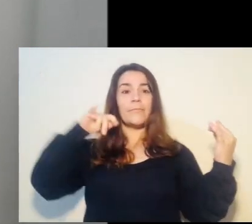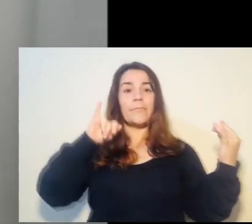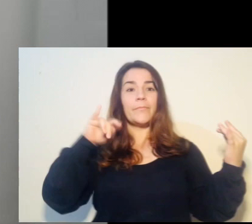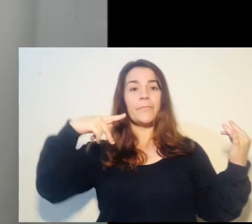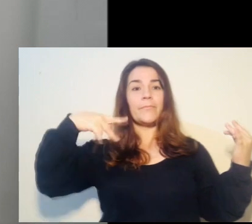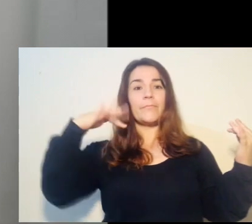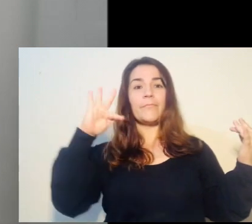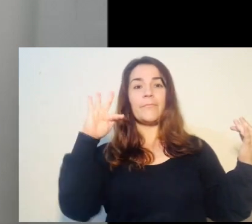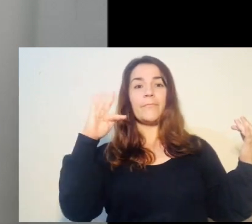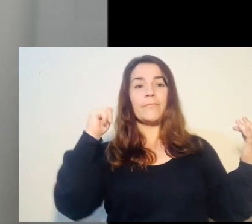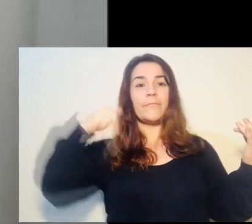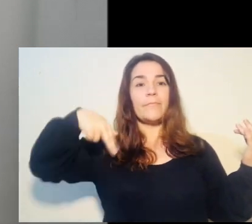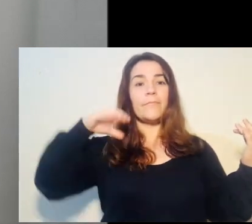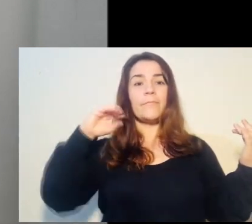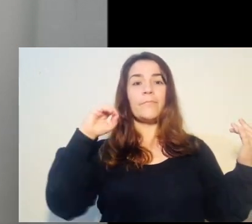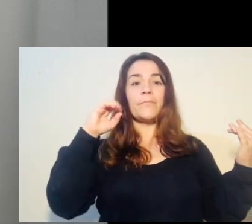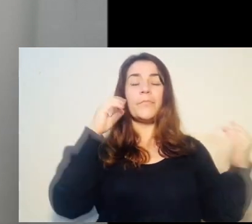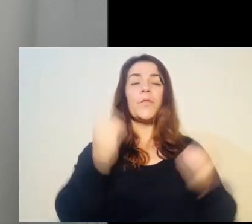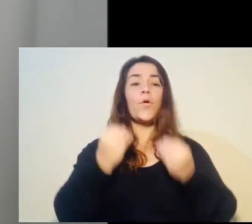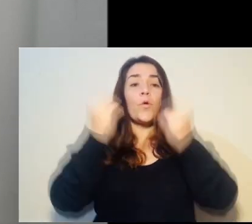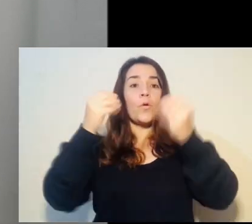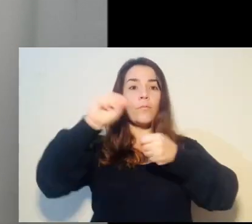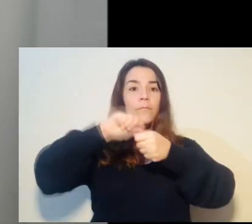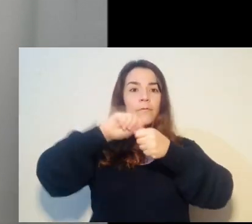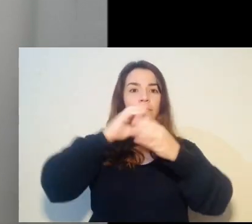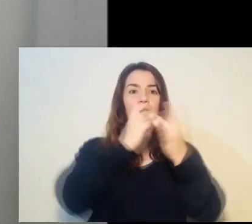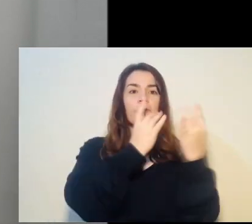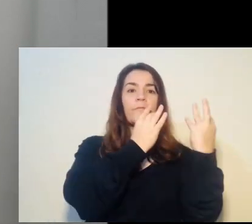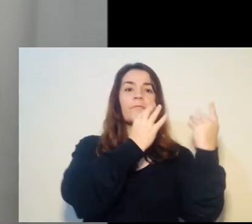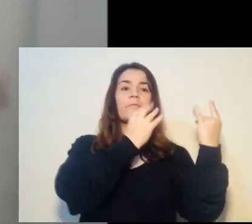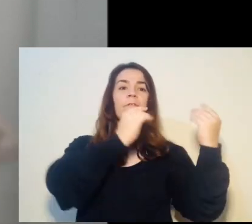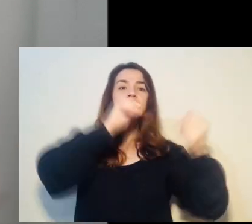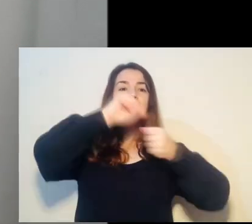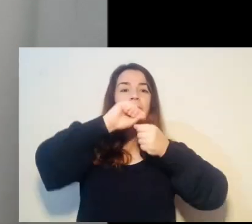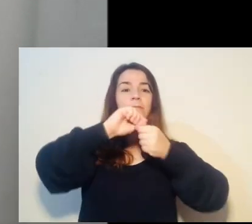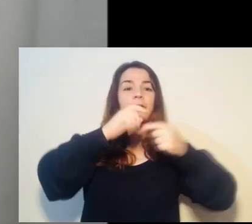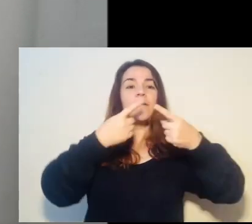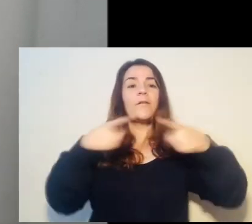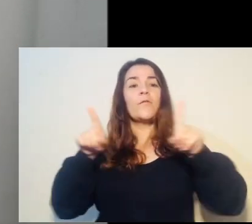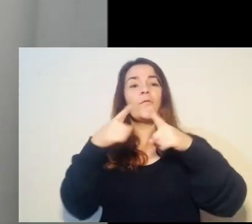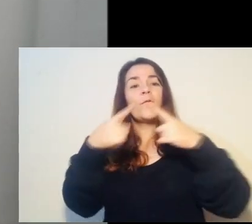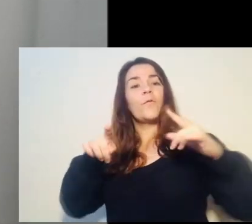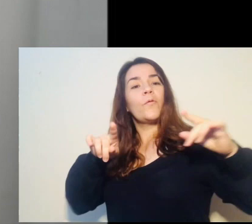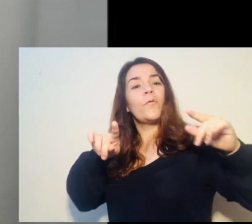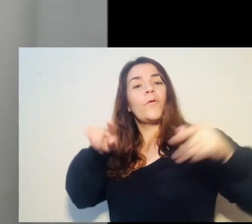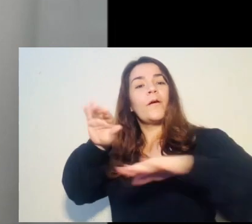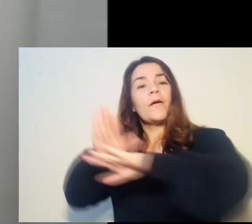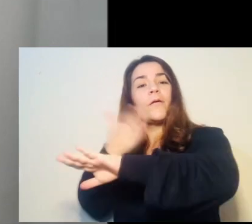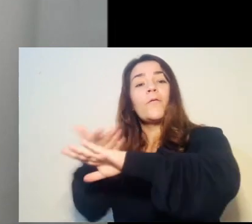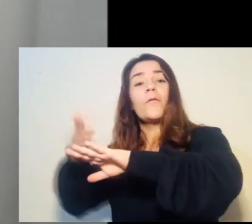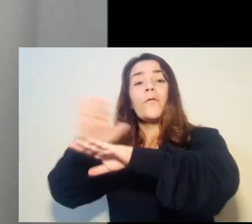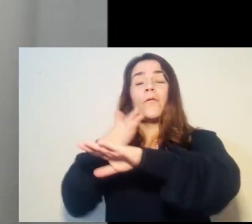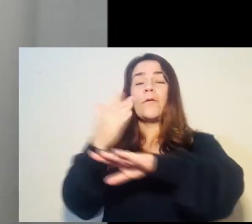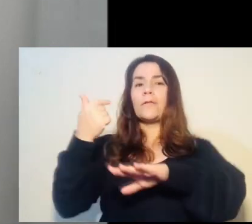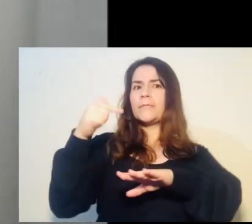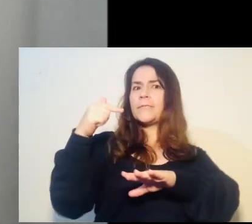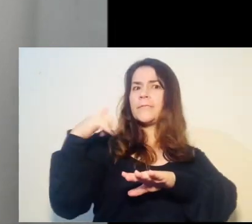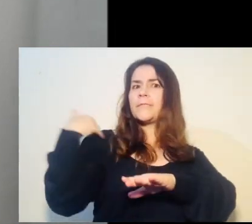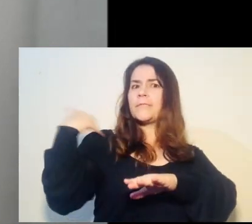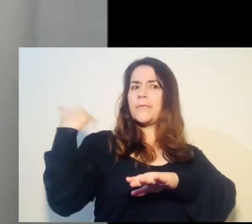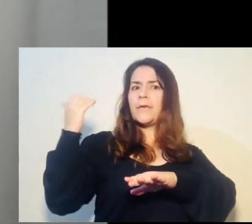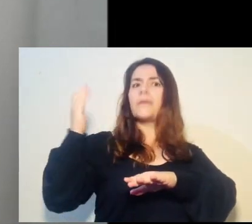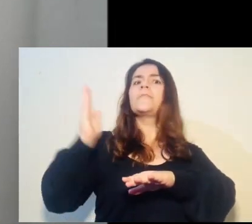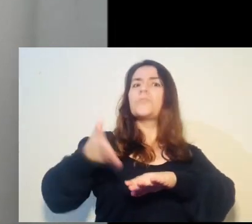também a como confeccionar flautas a partir desse instrumento. Eu toco esse instrumento já fazem 7 anos, foi quando eu